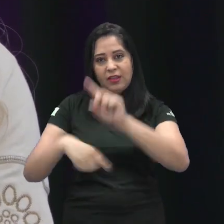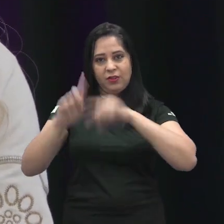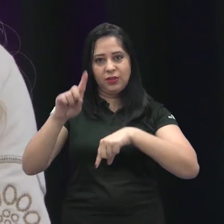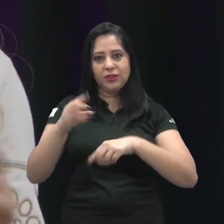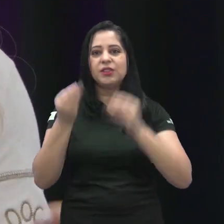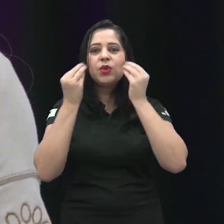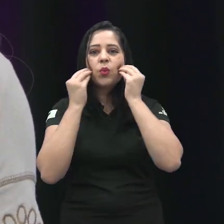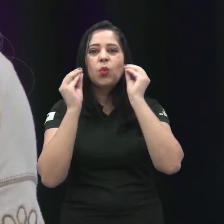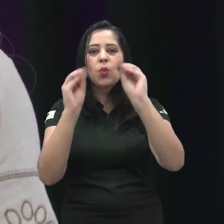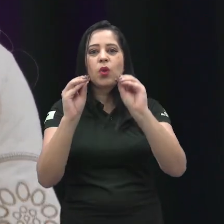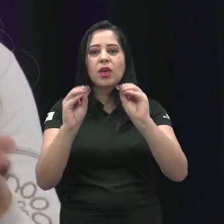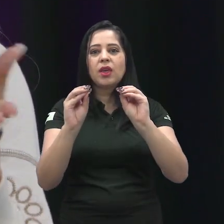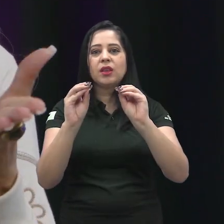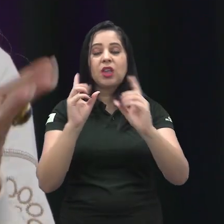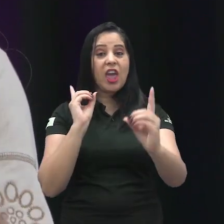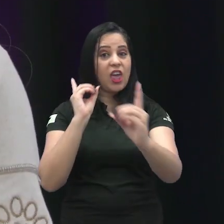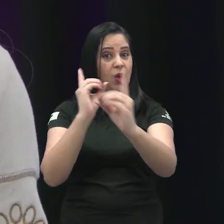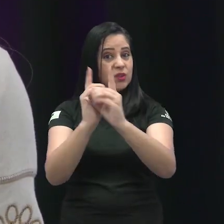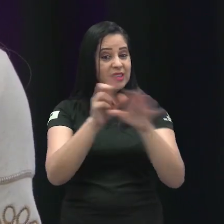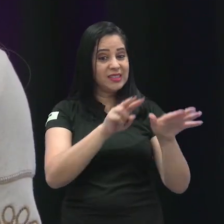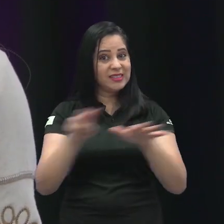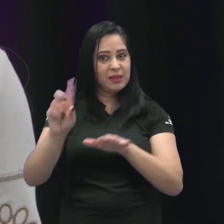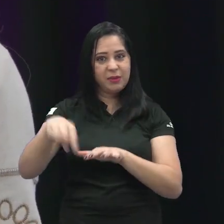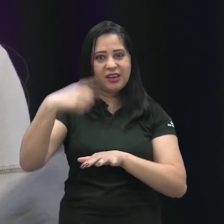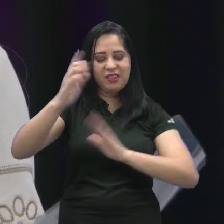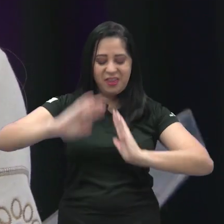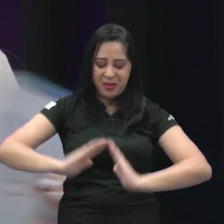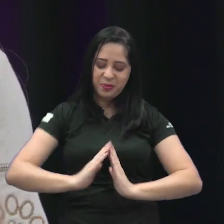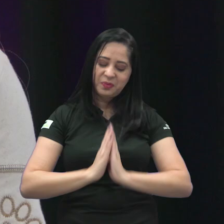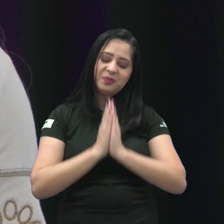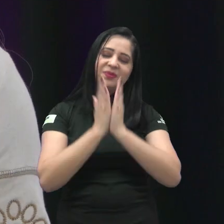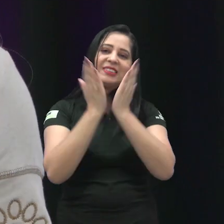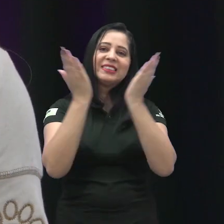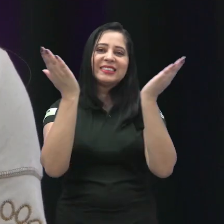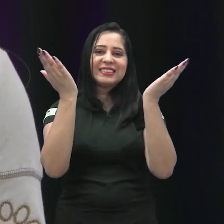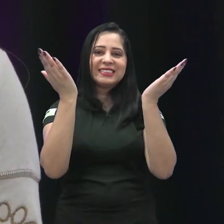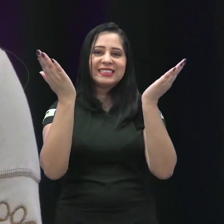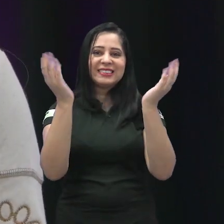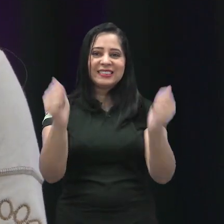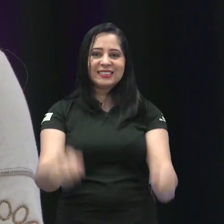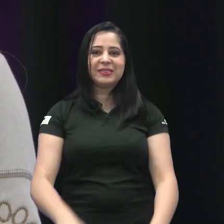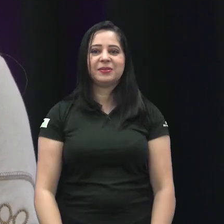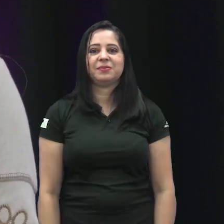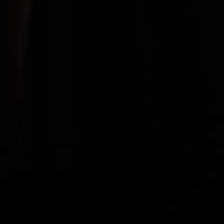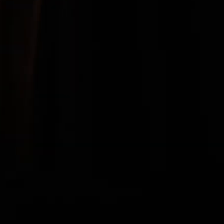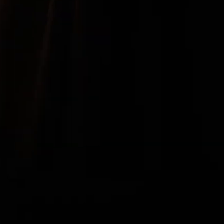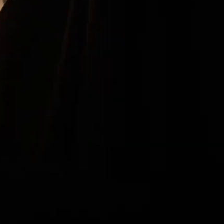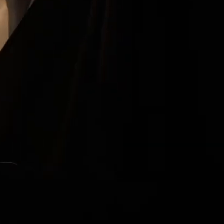significativa. Um grande beijo e até a próxima semana com muita inspiração para você.